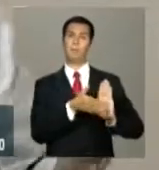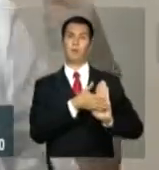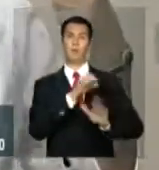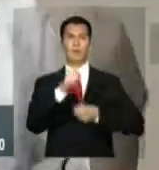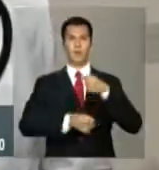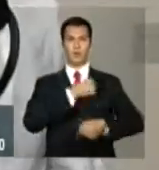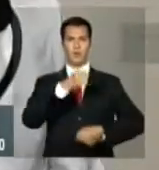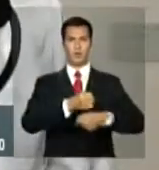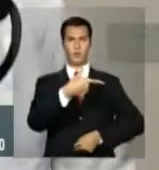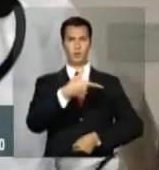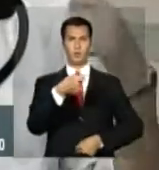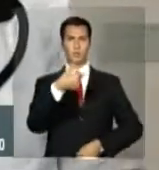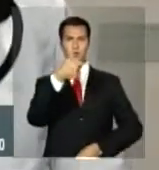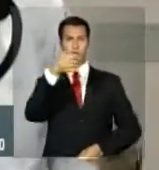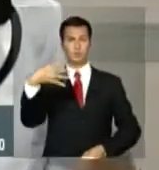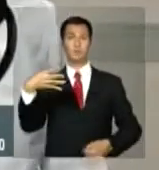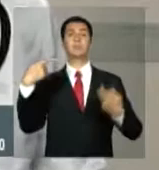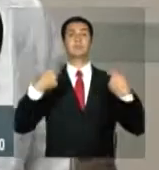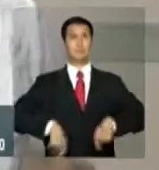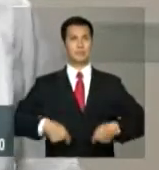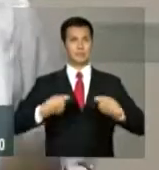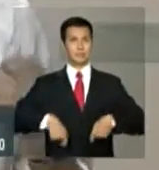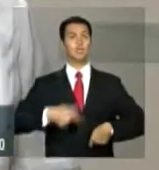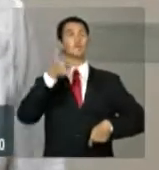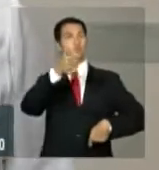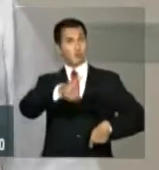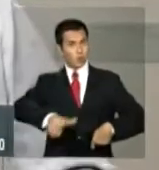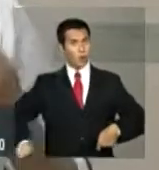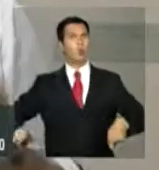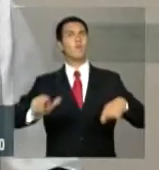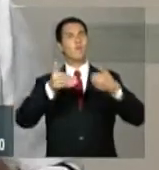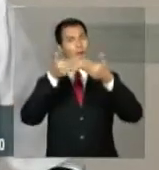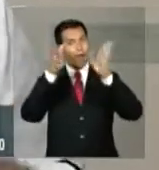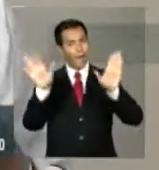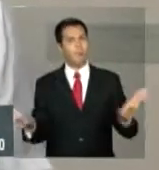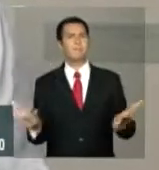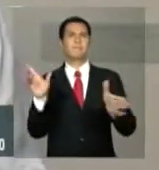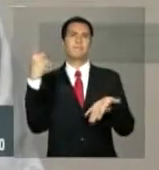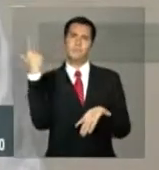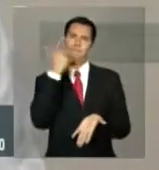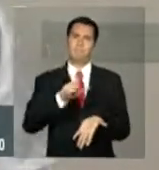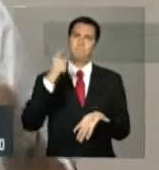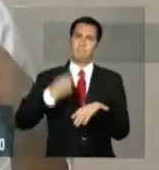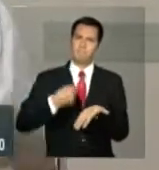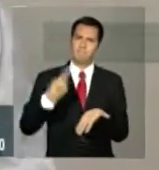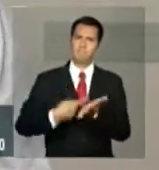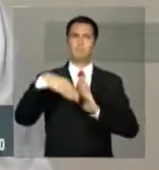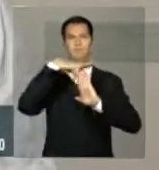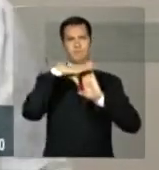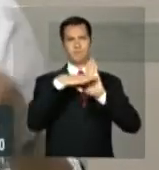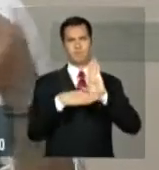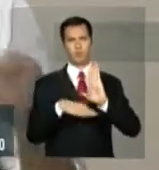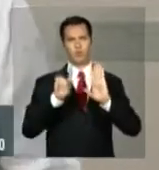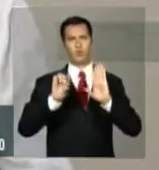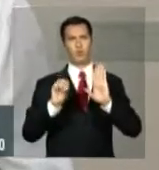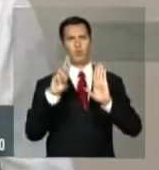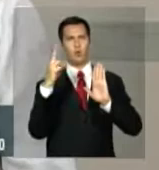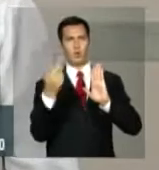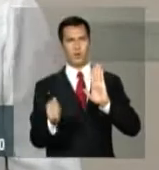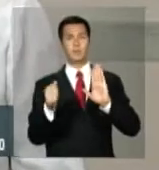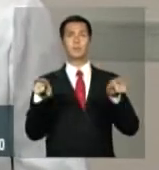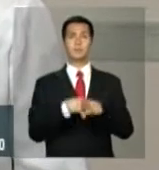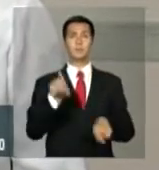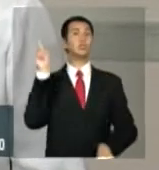2014 se reabra a discussão da rodada de Doha e se dê prazo para fechar, para evitar